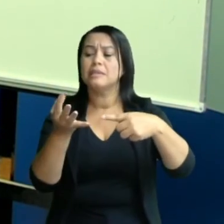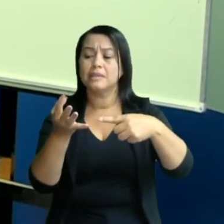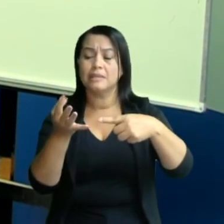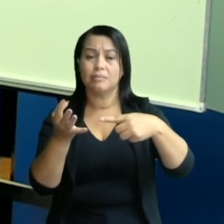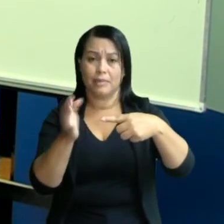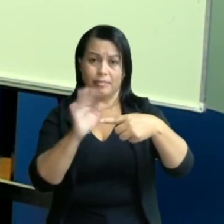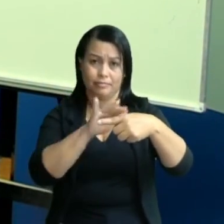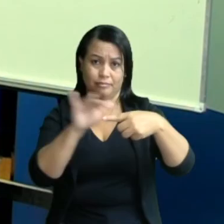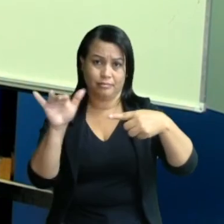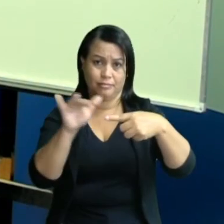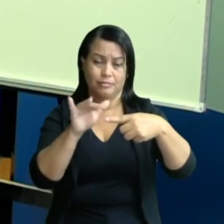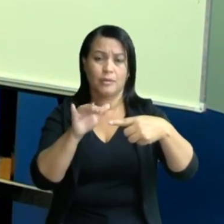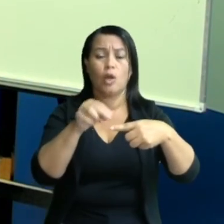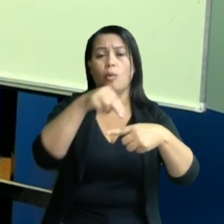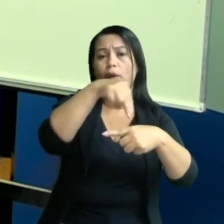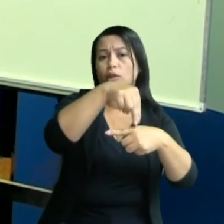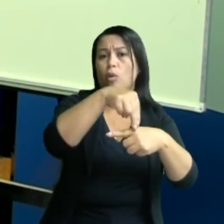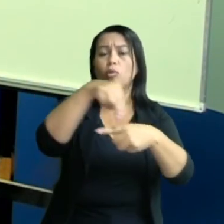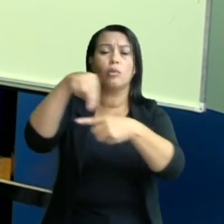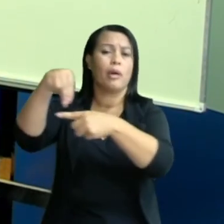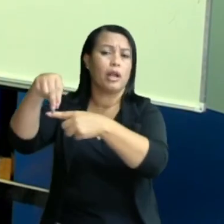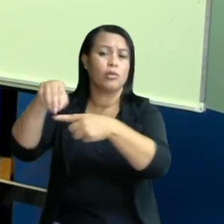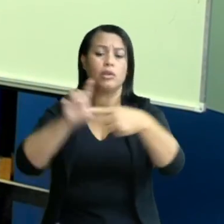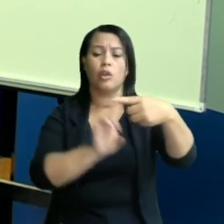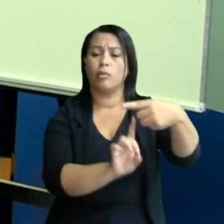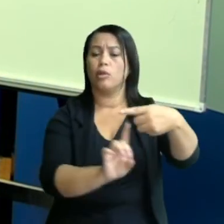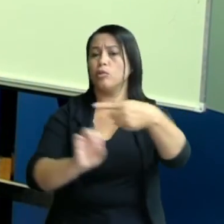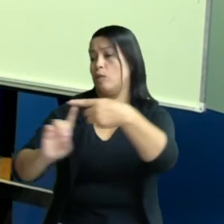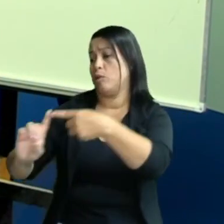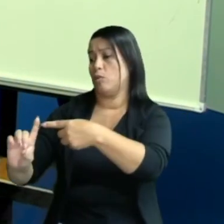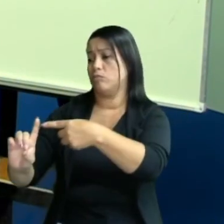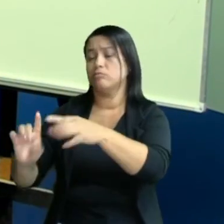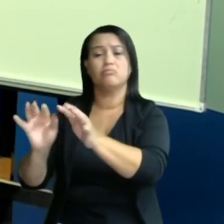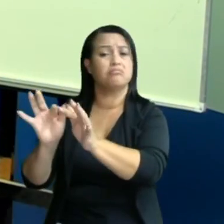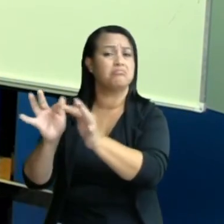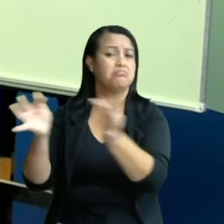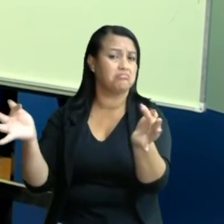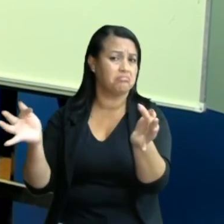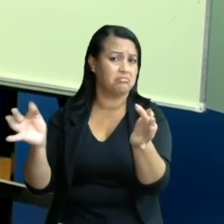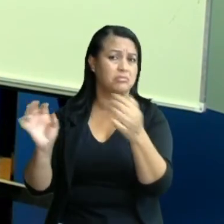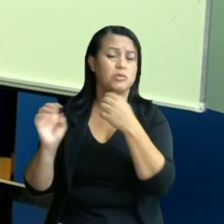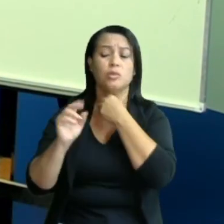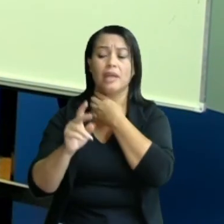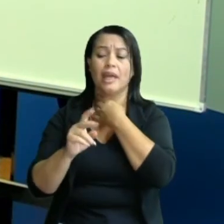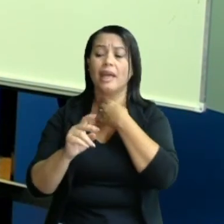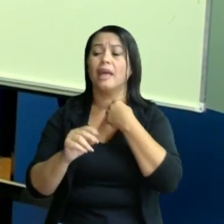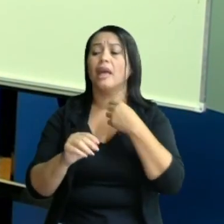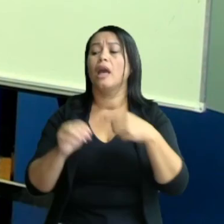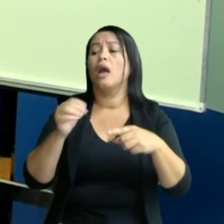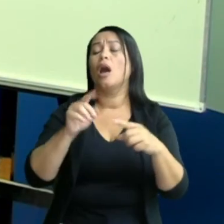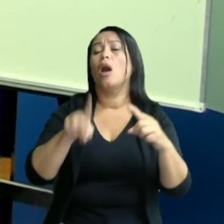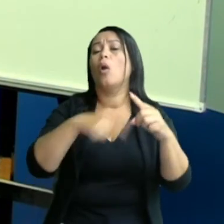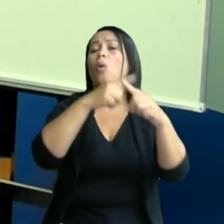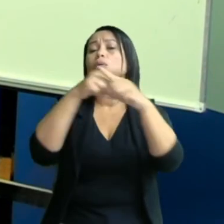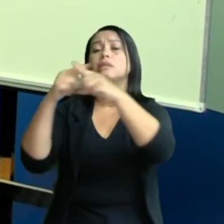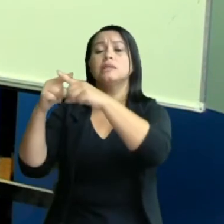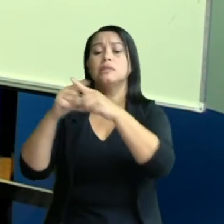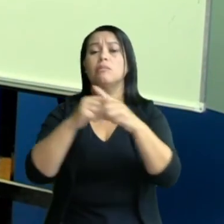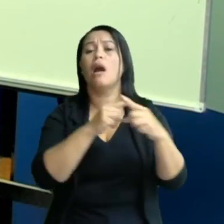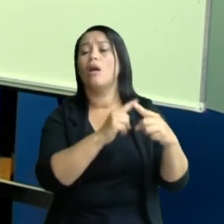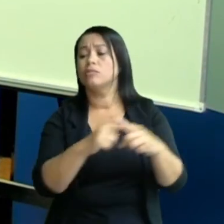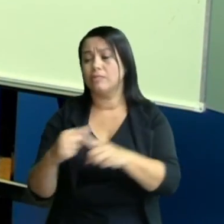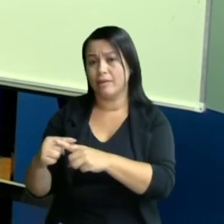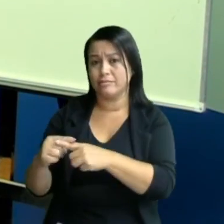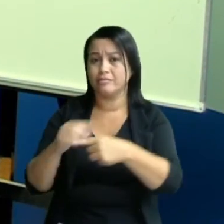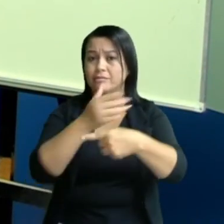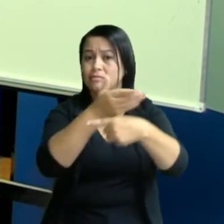ou seja, numerador com numerador, denominador com denominador. Tá simples, ok? O de cima multiplica o de cima, o de baixo